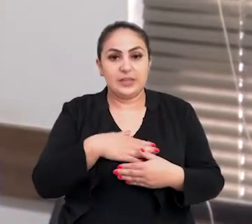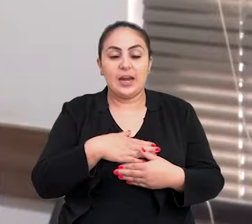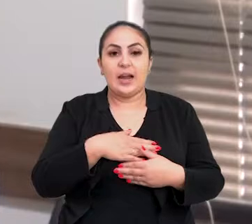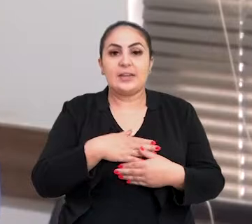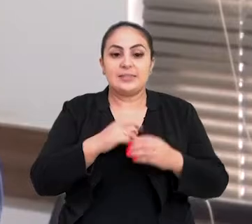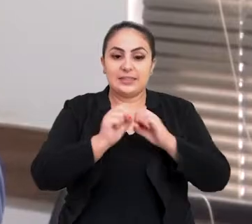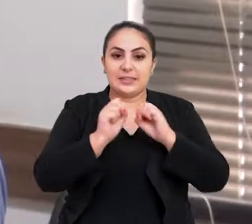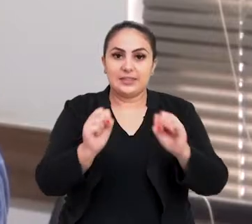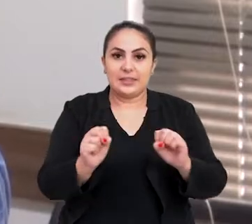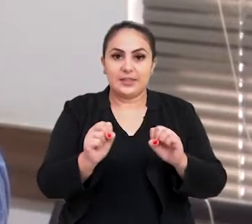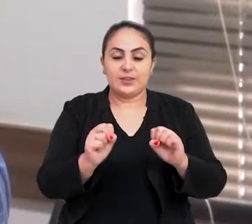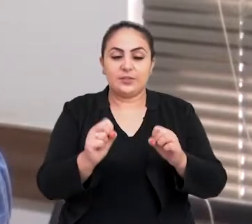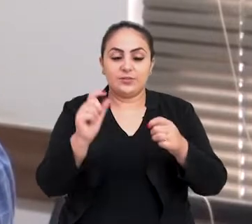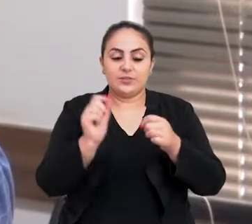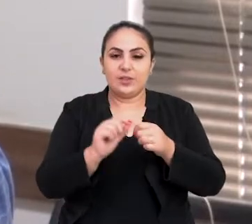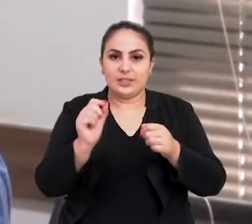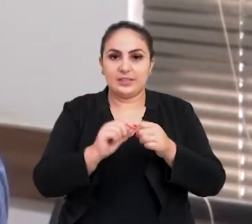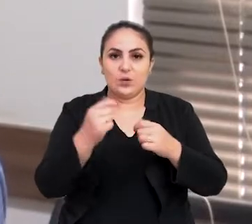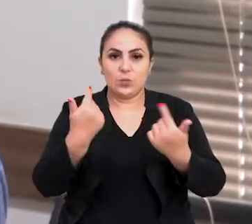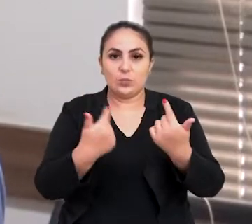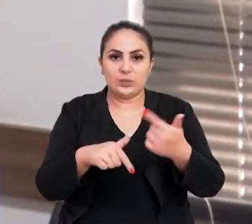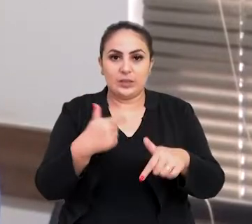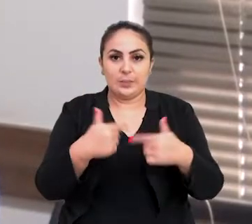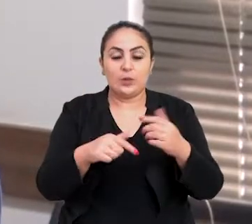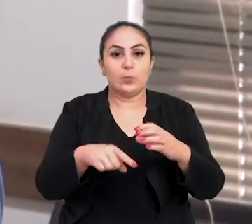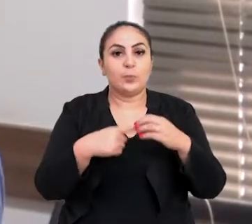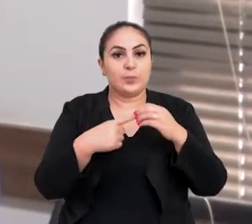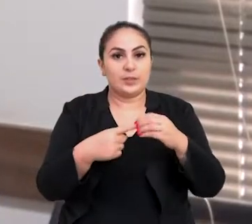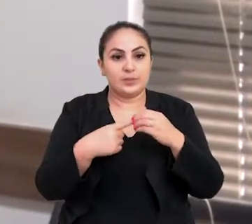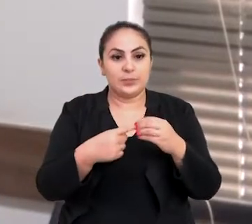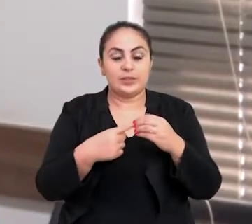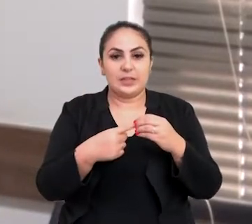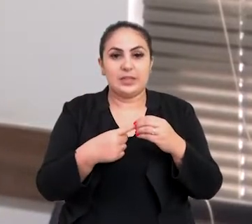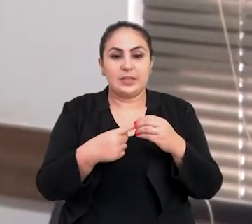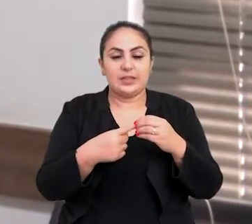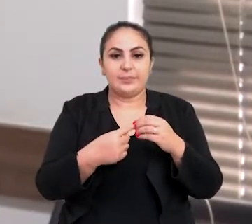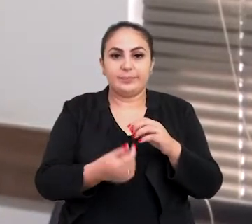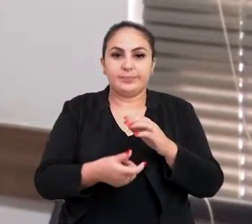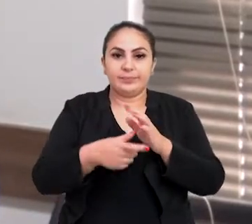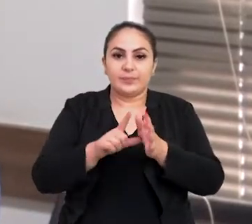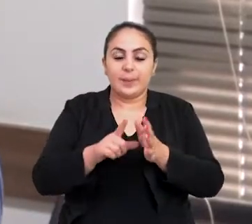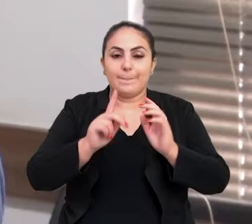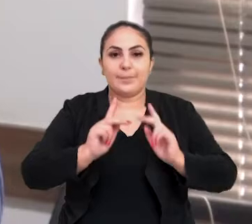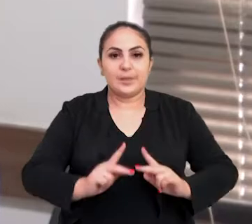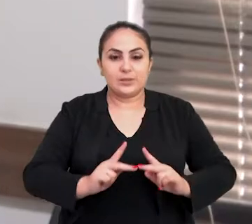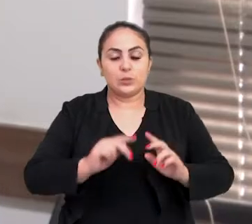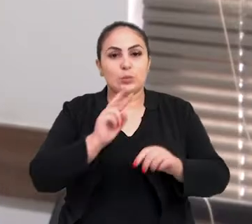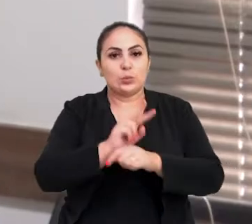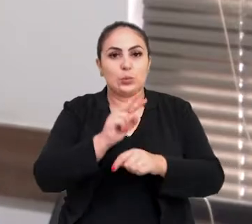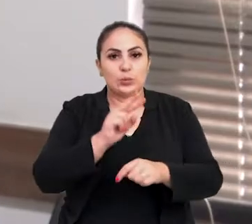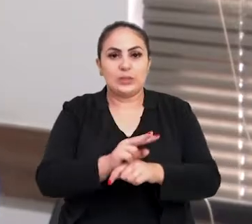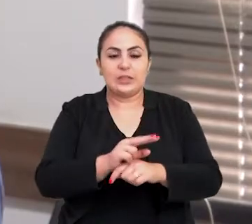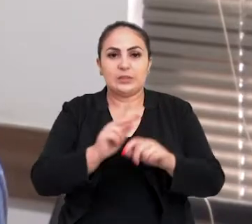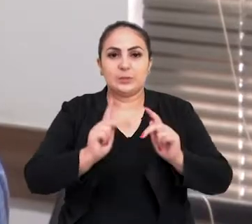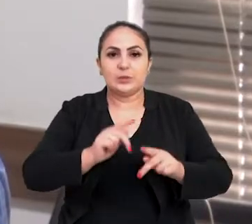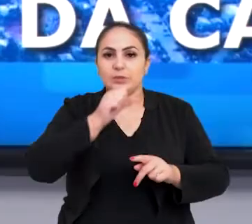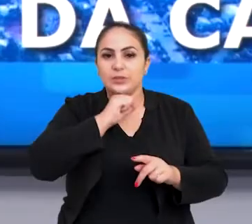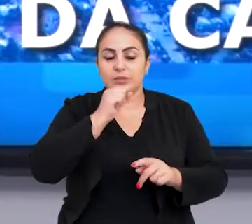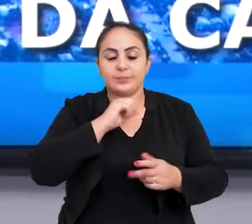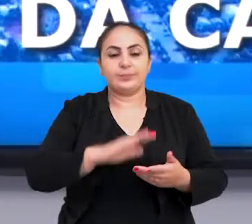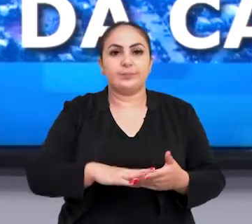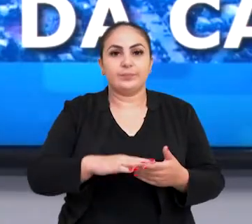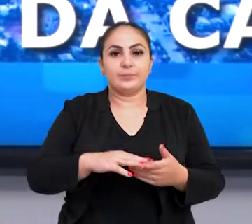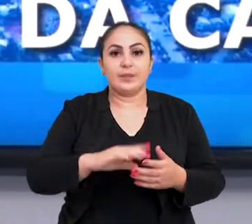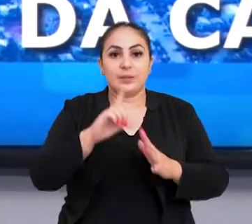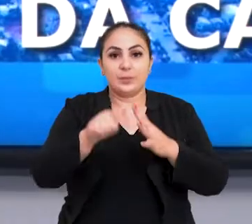ser secretário, realizar um trabalho principalmente na emancipação das pessoas, no cuidado com os idosos.